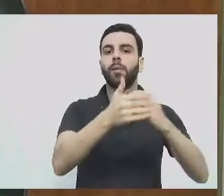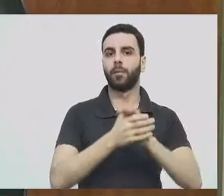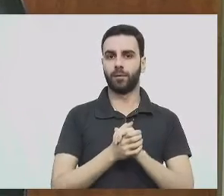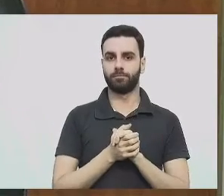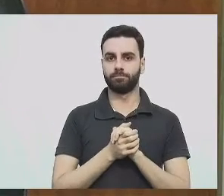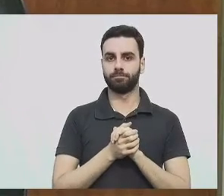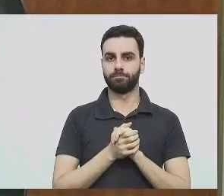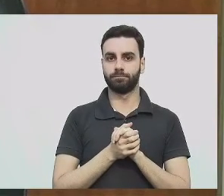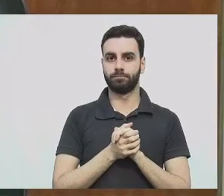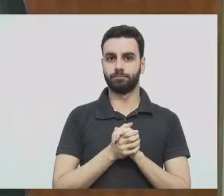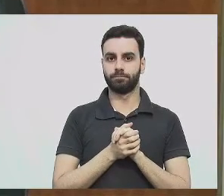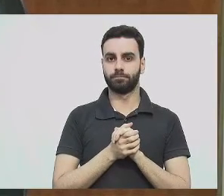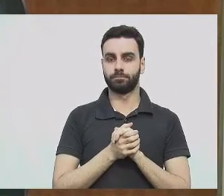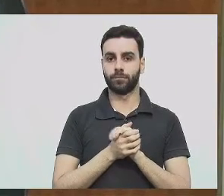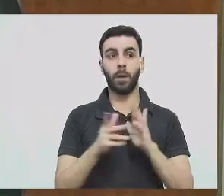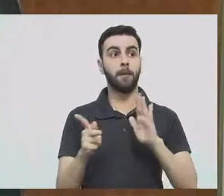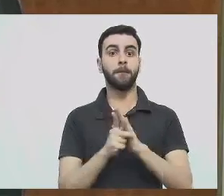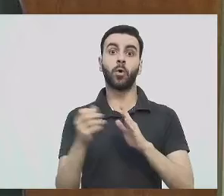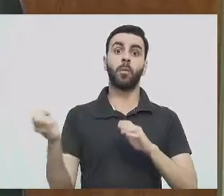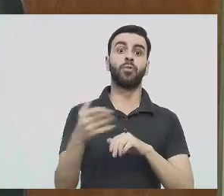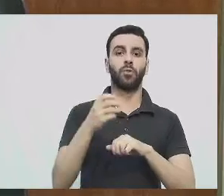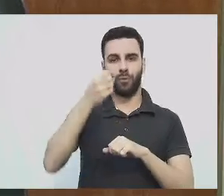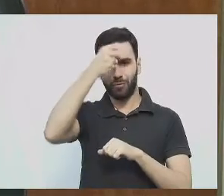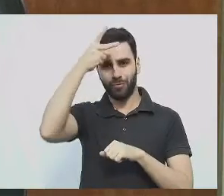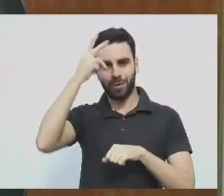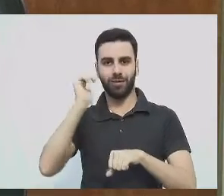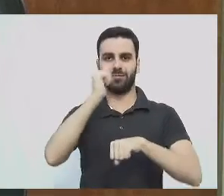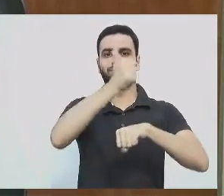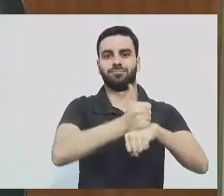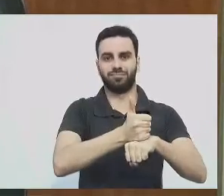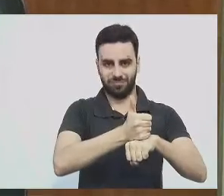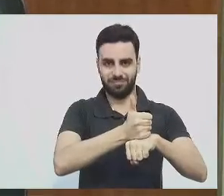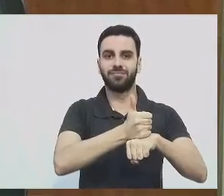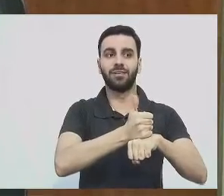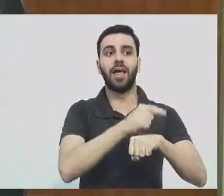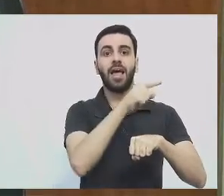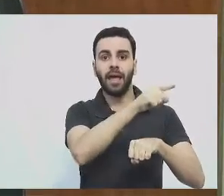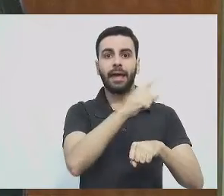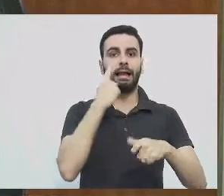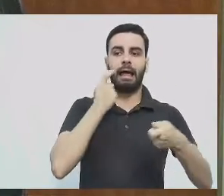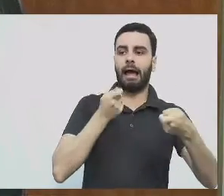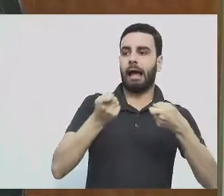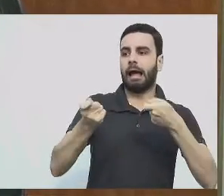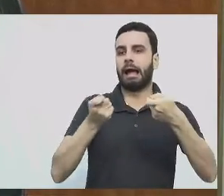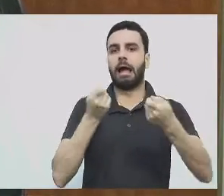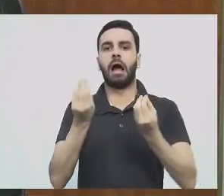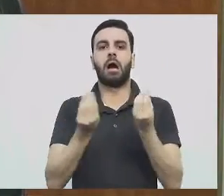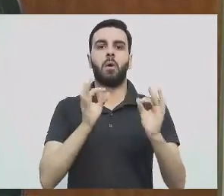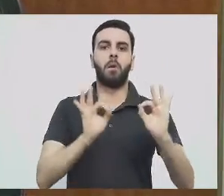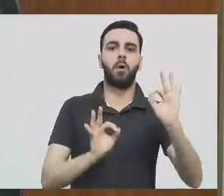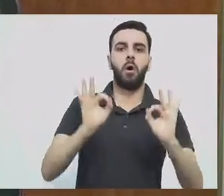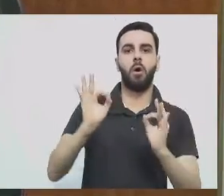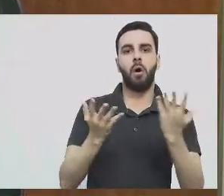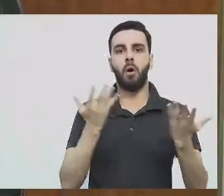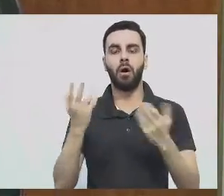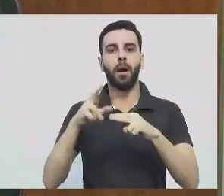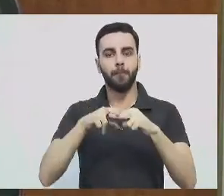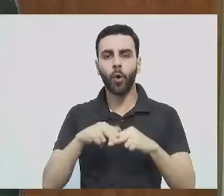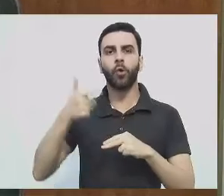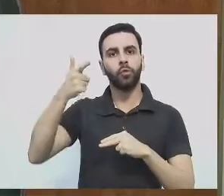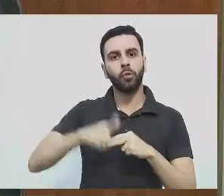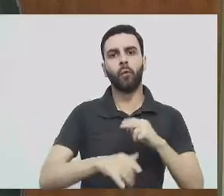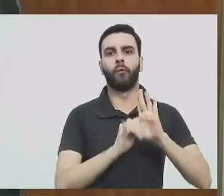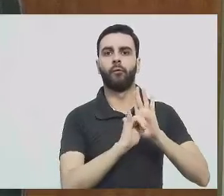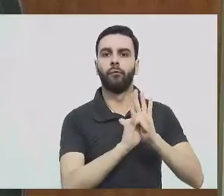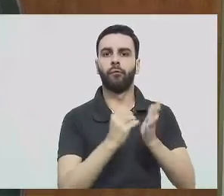licitatório? Vai ser a próxima administração, ela que vai ter que gerenciar essa condição de novo